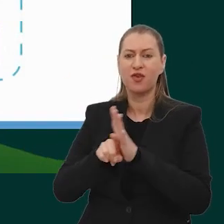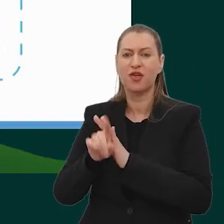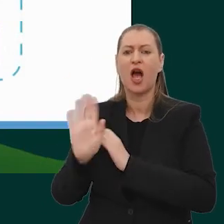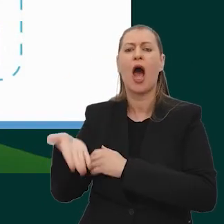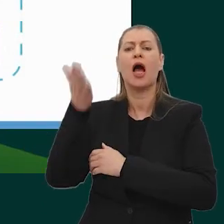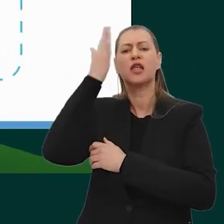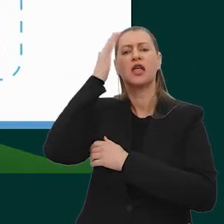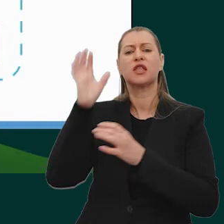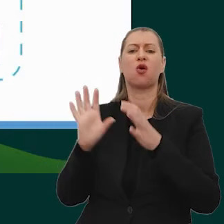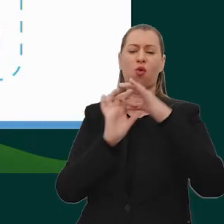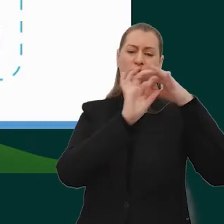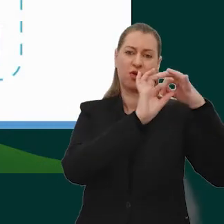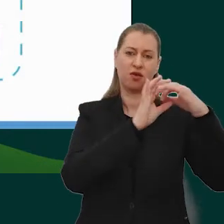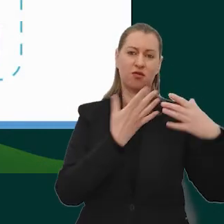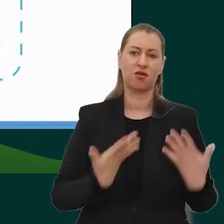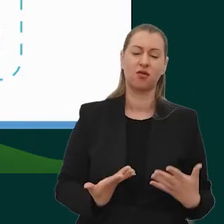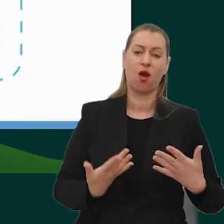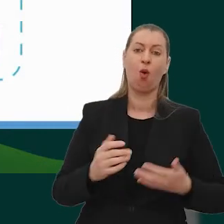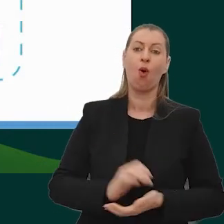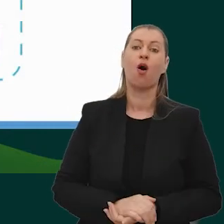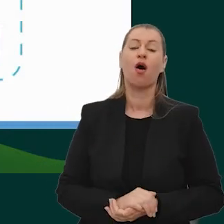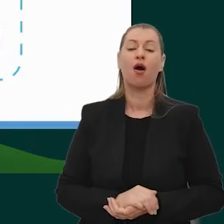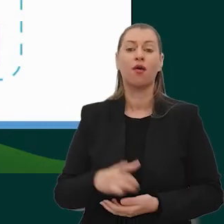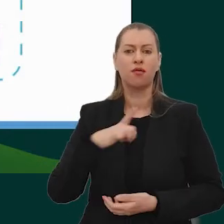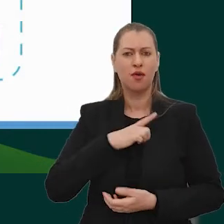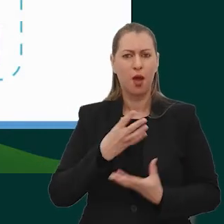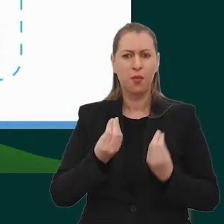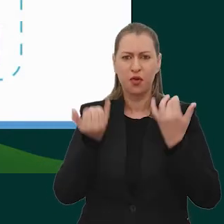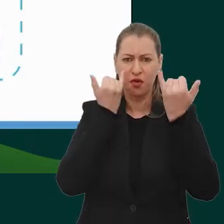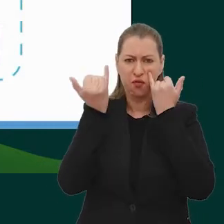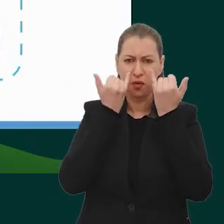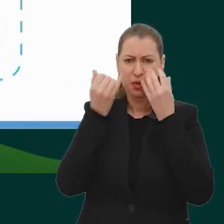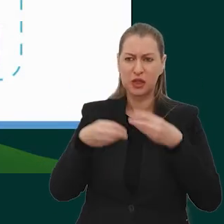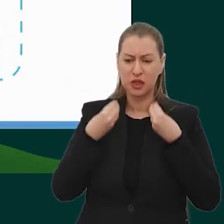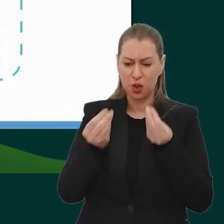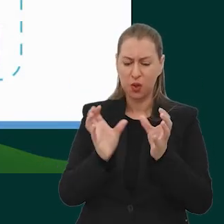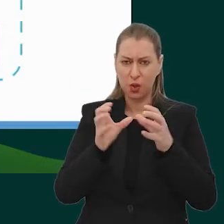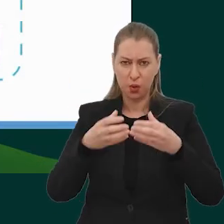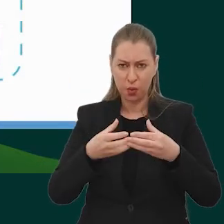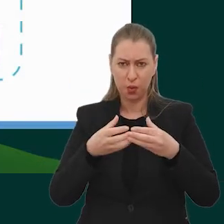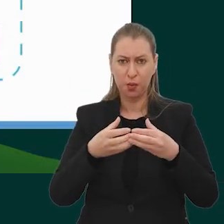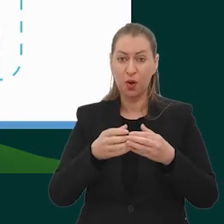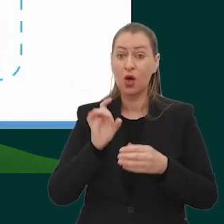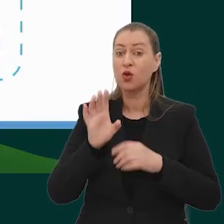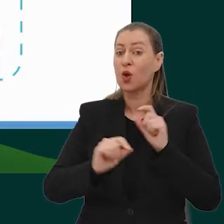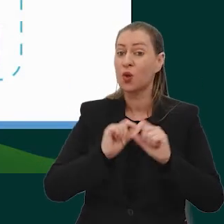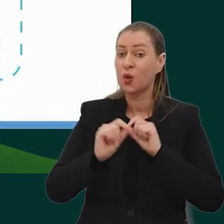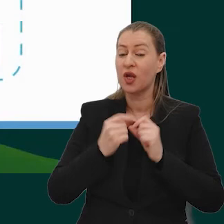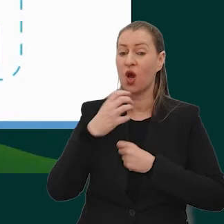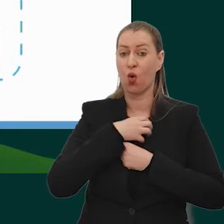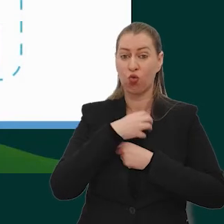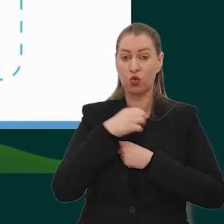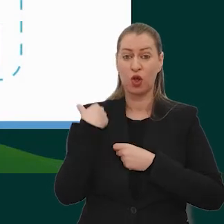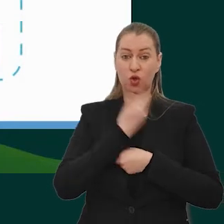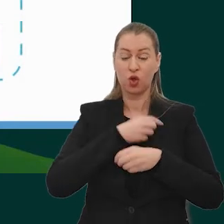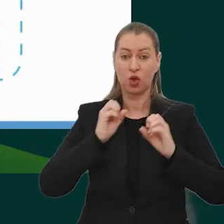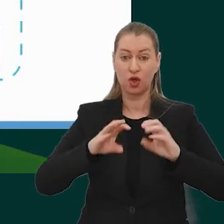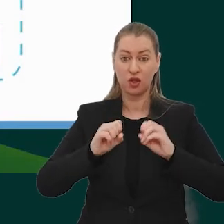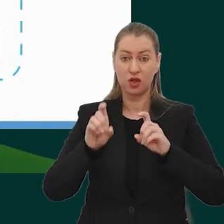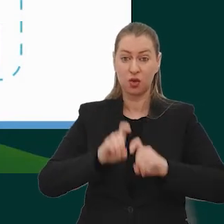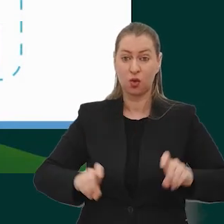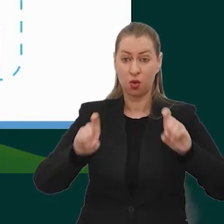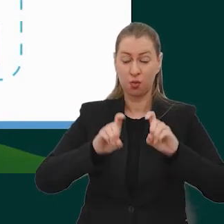contexto. Então, a gente vai trazendo esse tipo de informação, agrupando, só que a forma como a gente ensina o